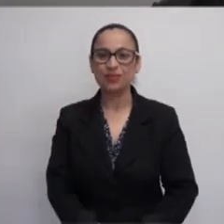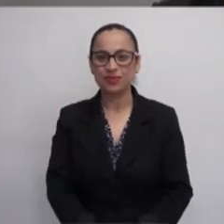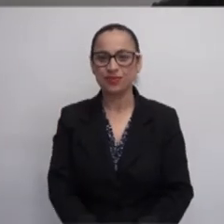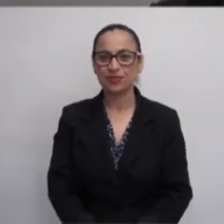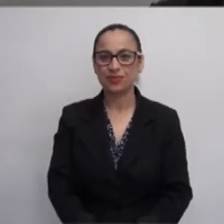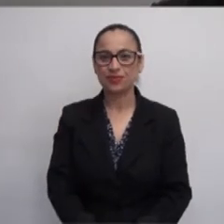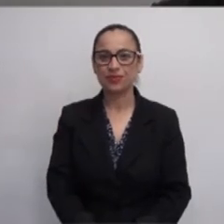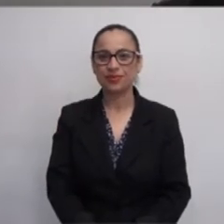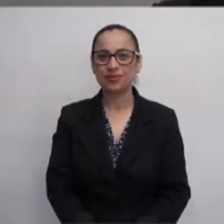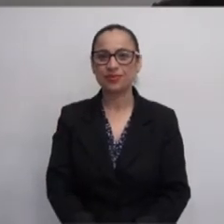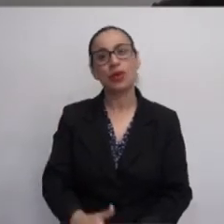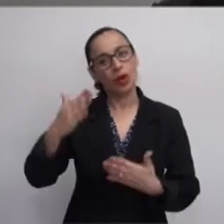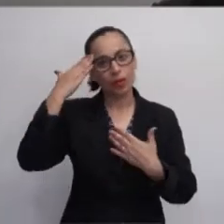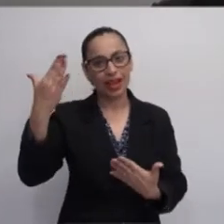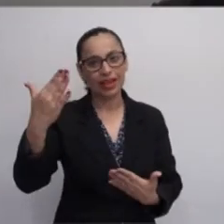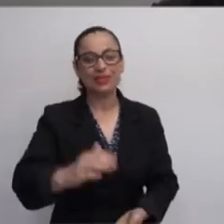Obrigado.